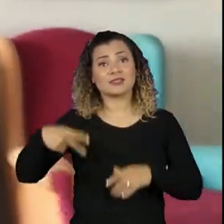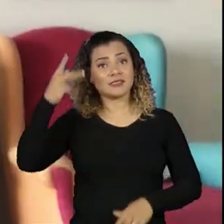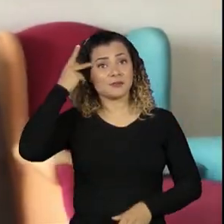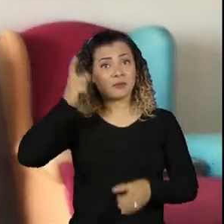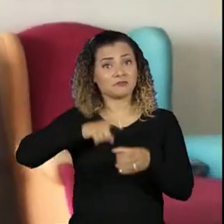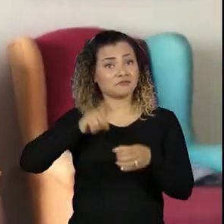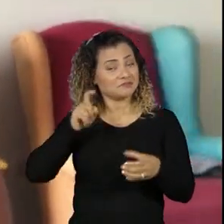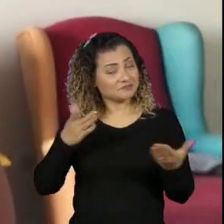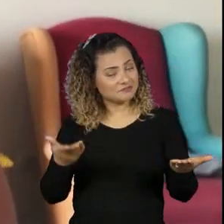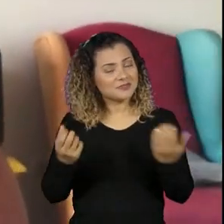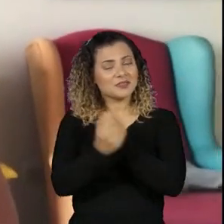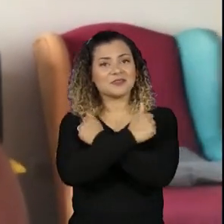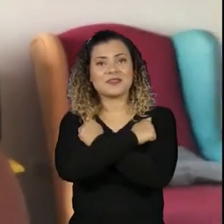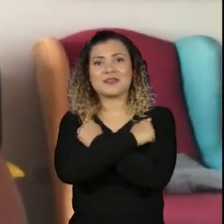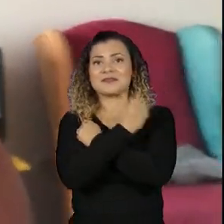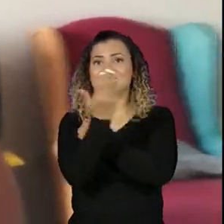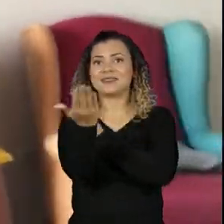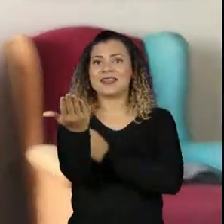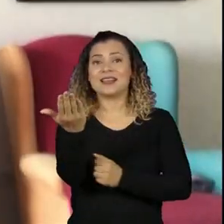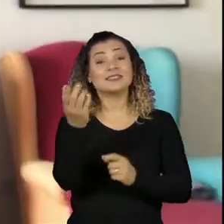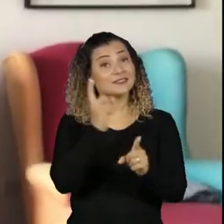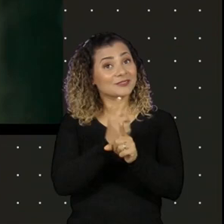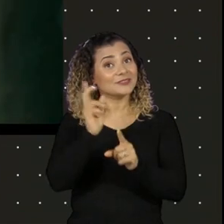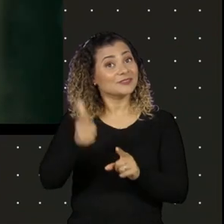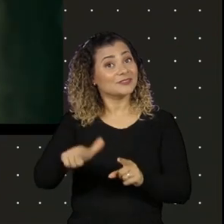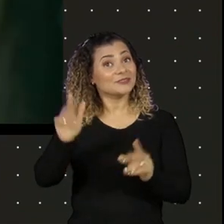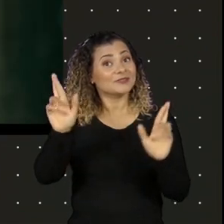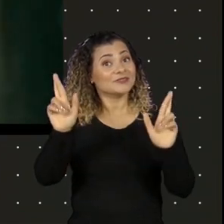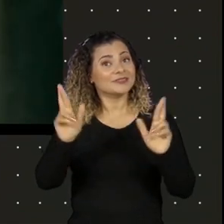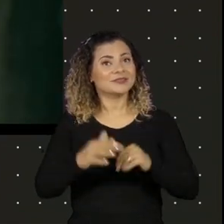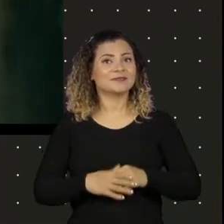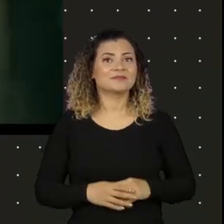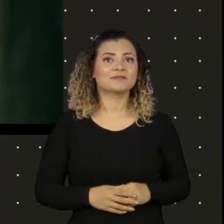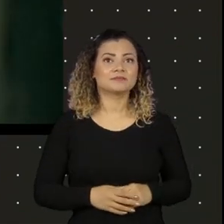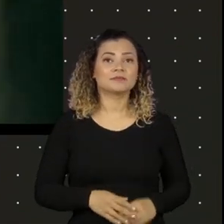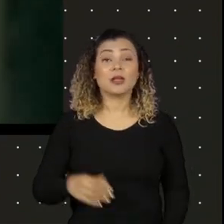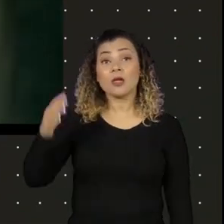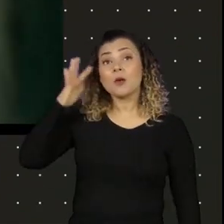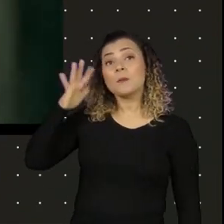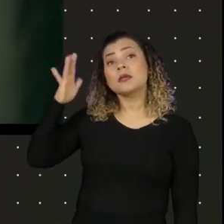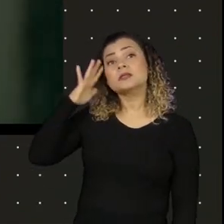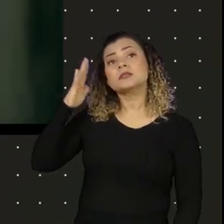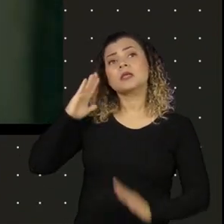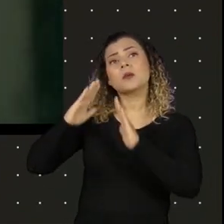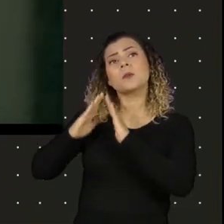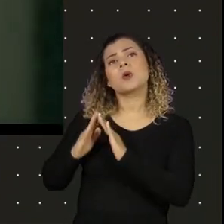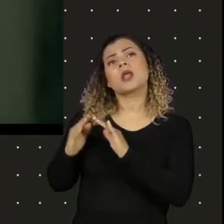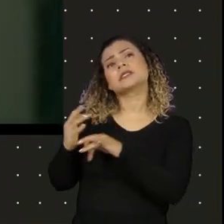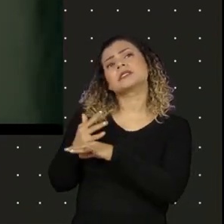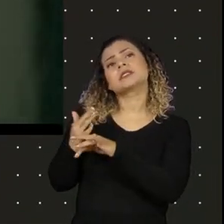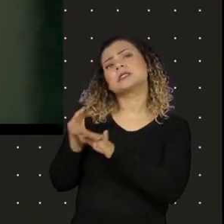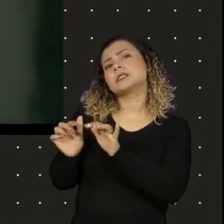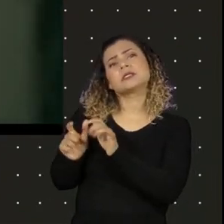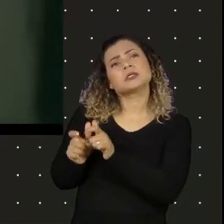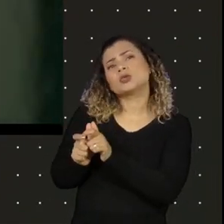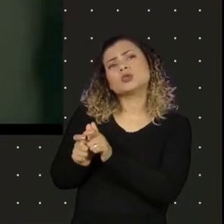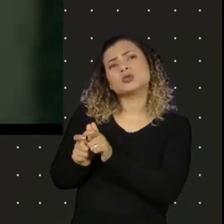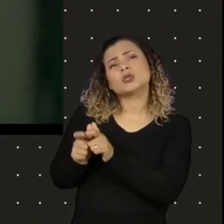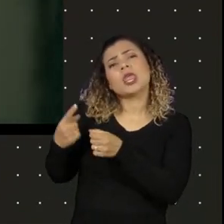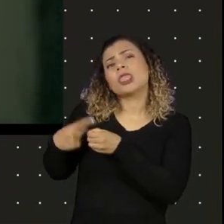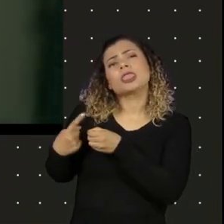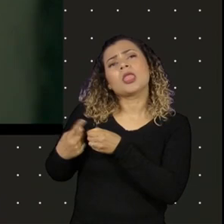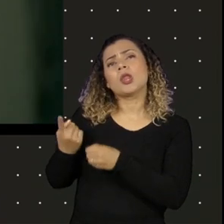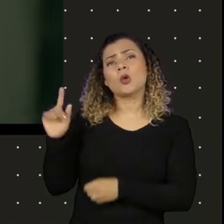tá bom? Um grande abraço e até já, Marião. Eu penso em morar numa cidadezinha do interior da França.